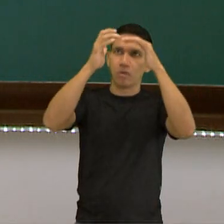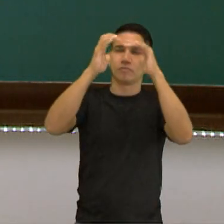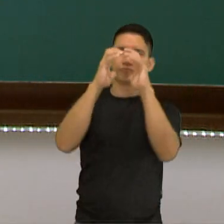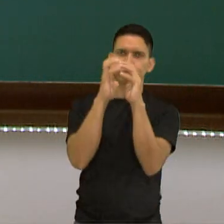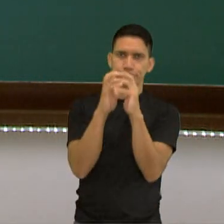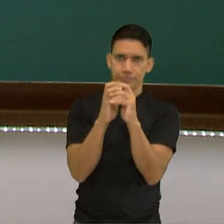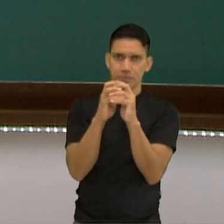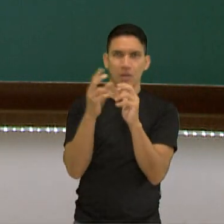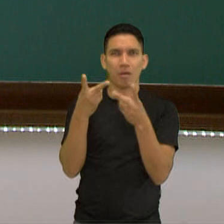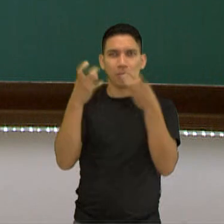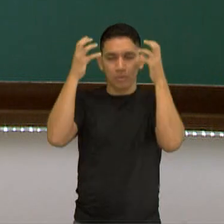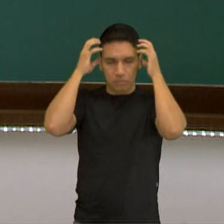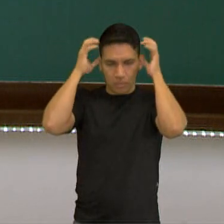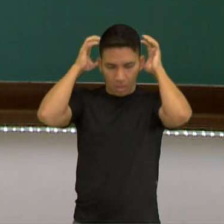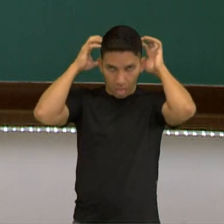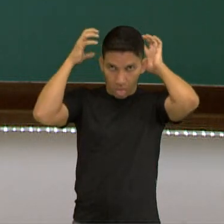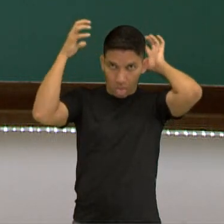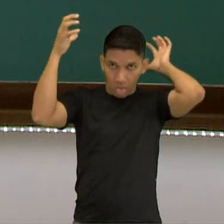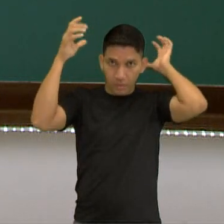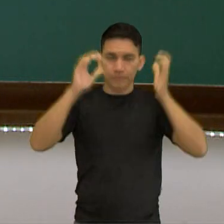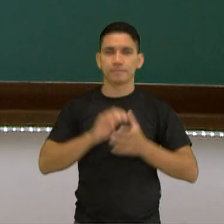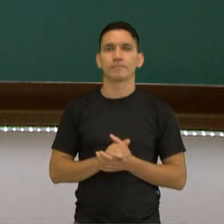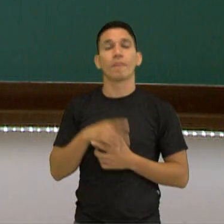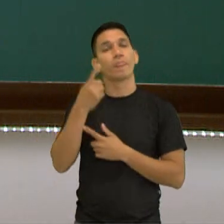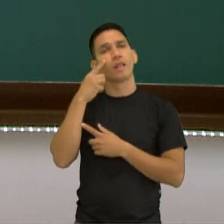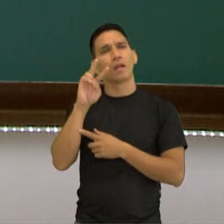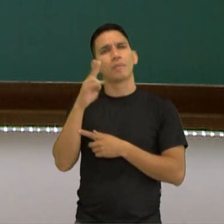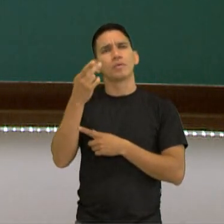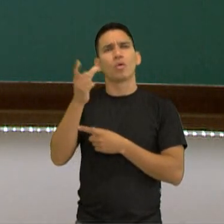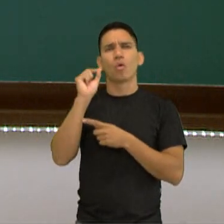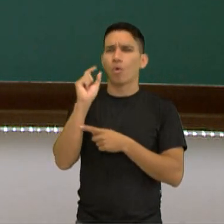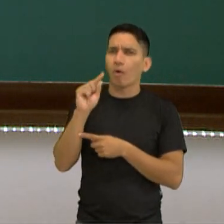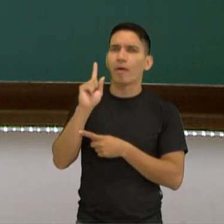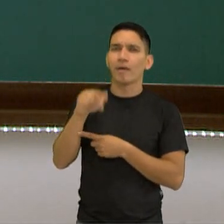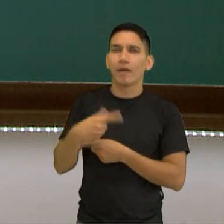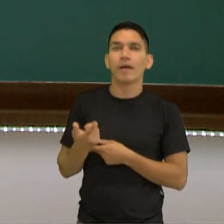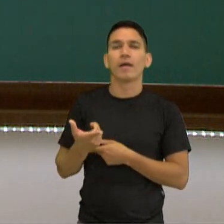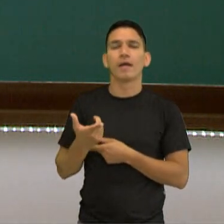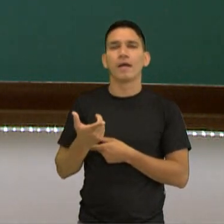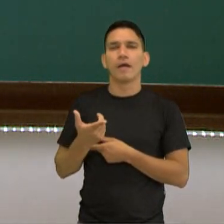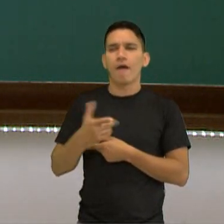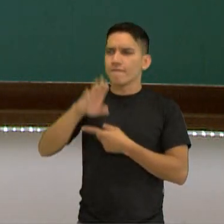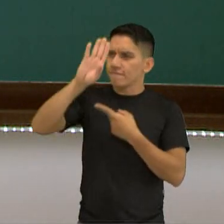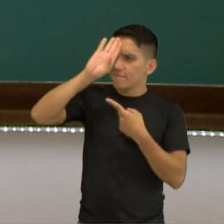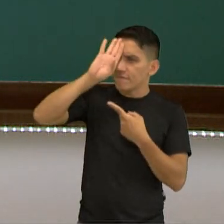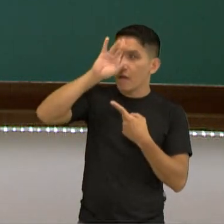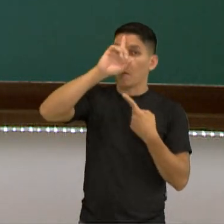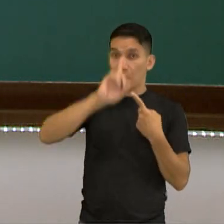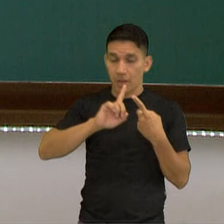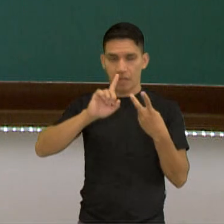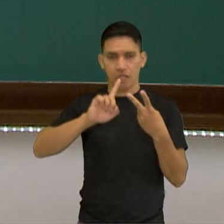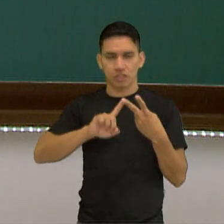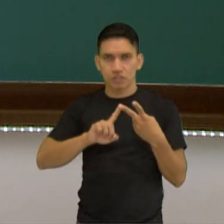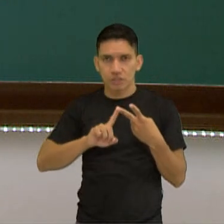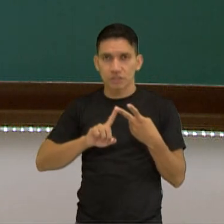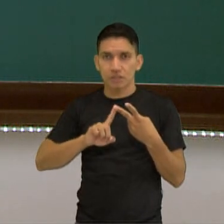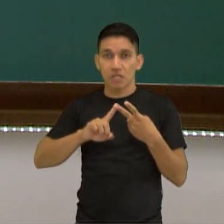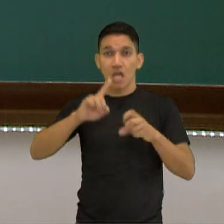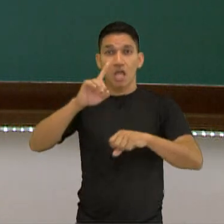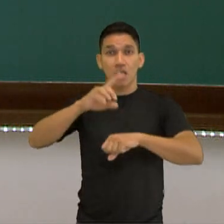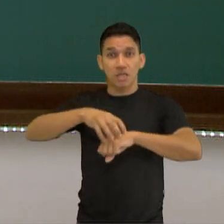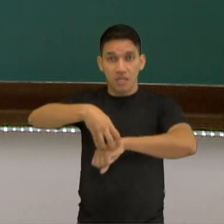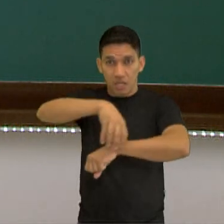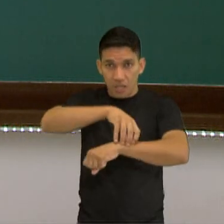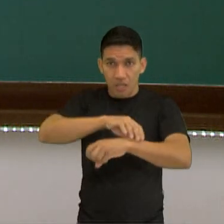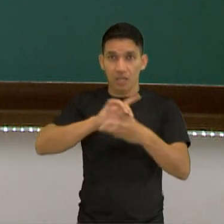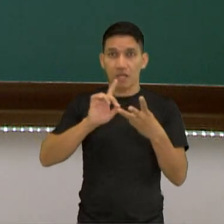Você percebeu que febre amarela, dengue, Zika e chikungunya, todas estão associadas ao